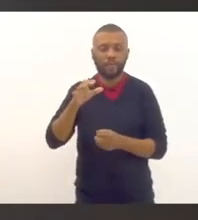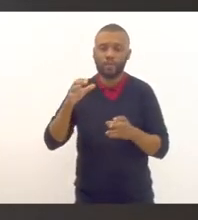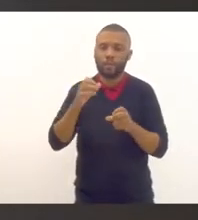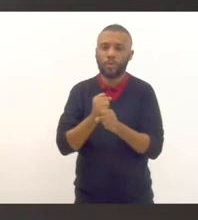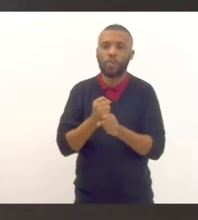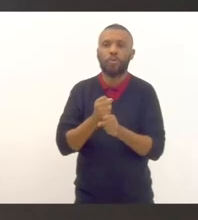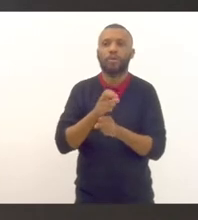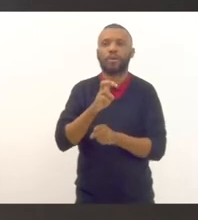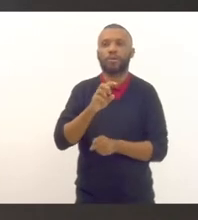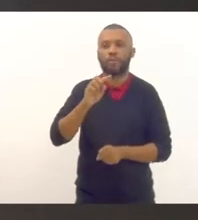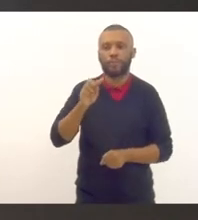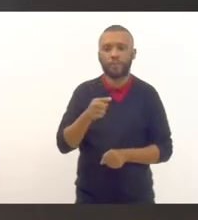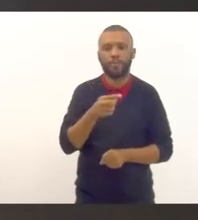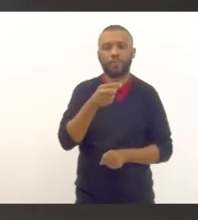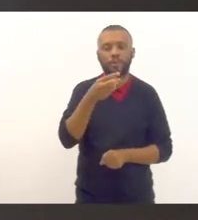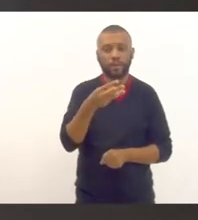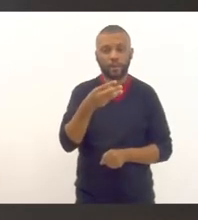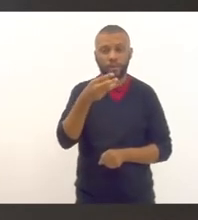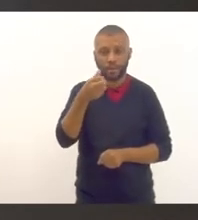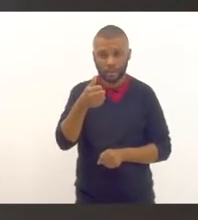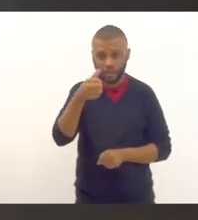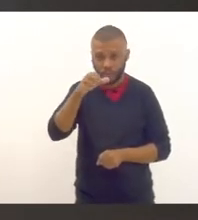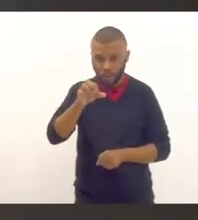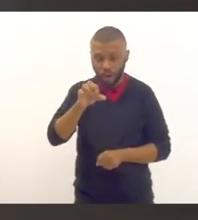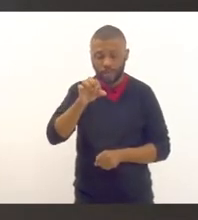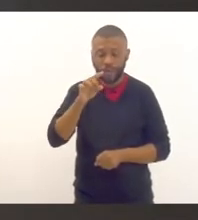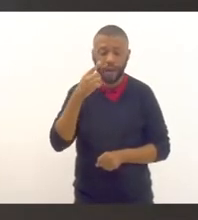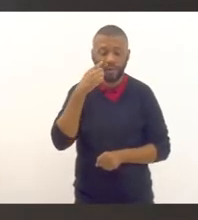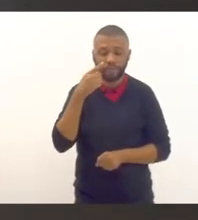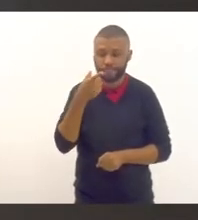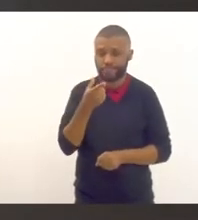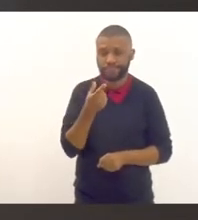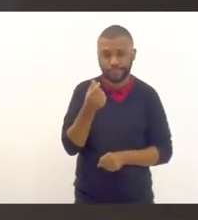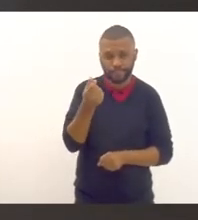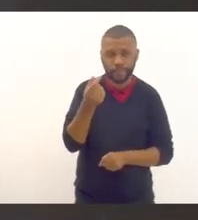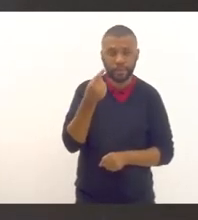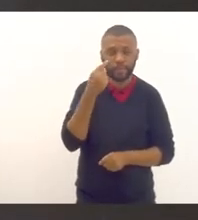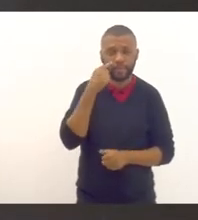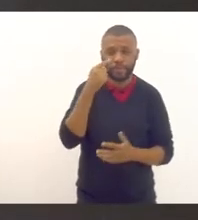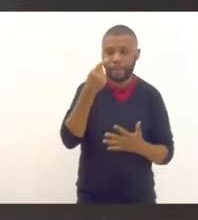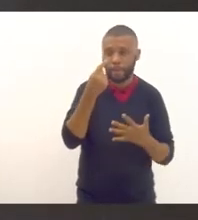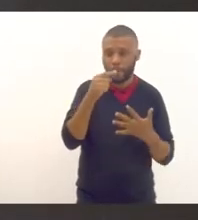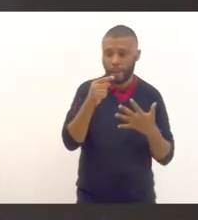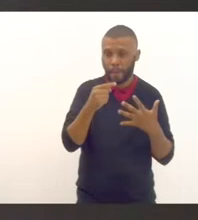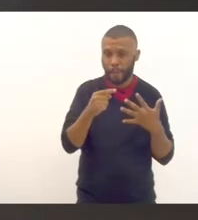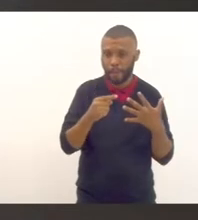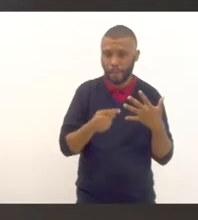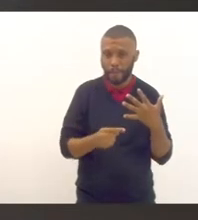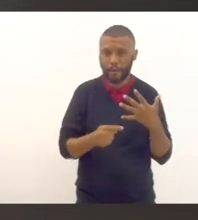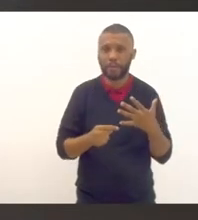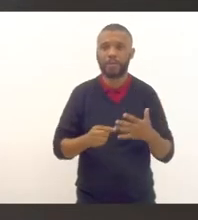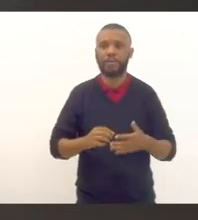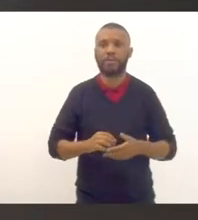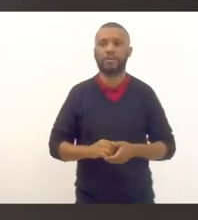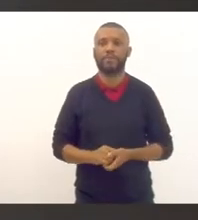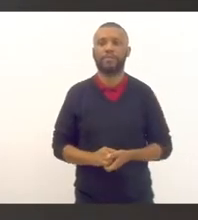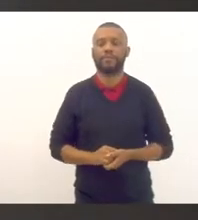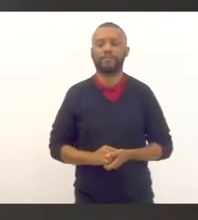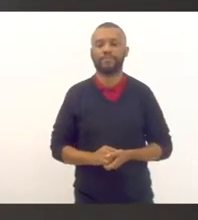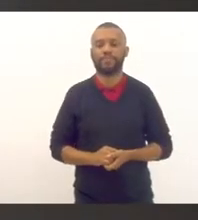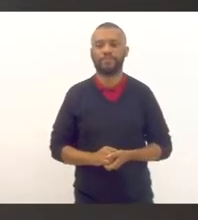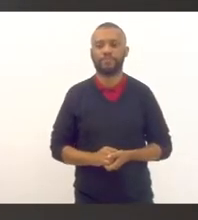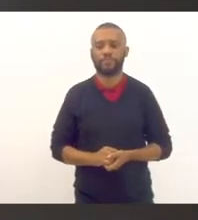2.591 caminhões. Preço médio está aí, ó, o leve 300 mil, o médio 391, semi-pesado 520, o